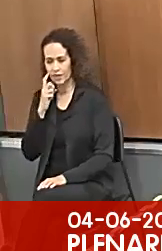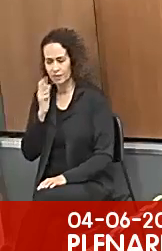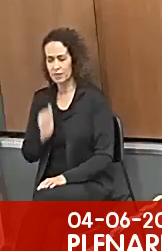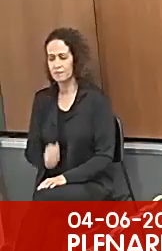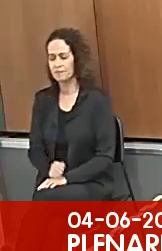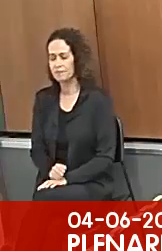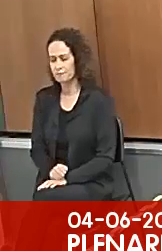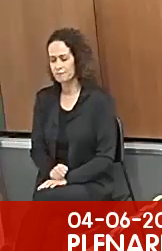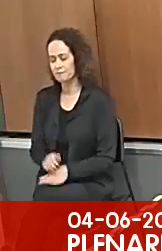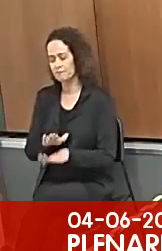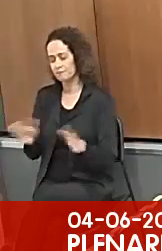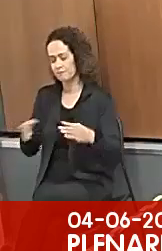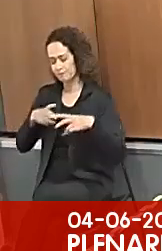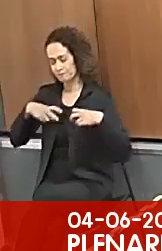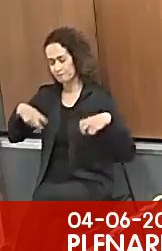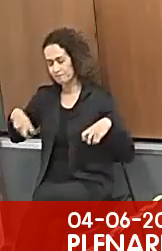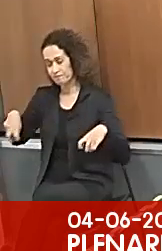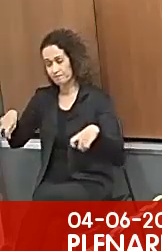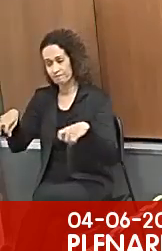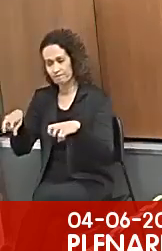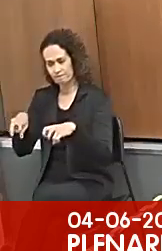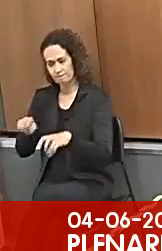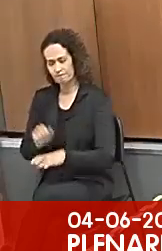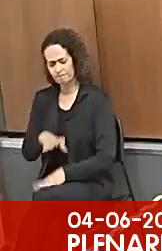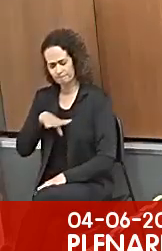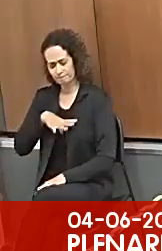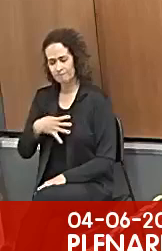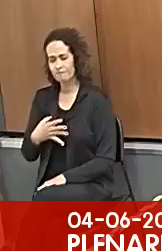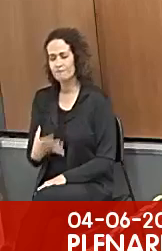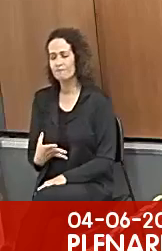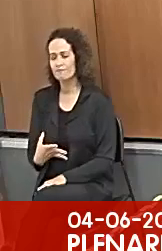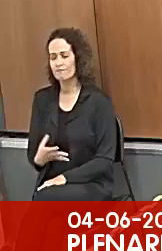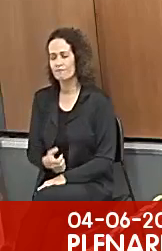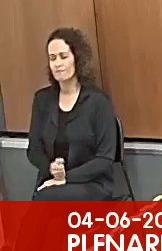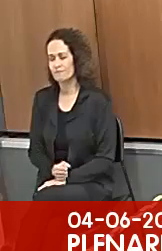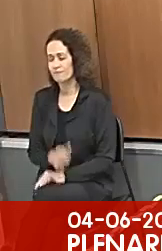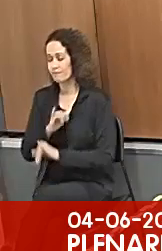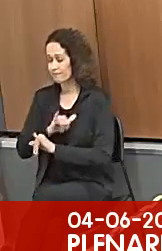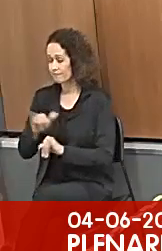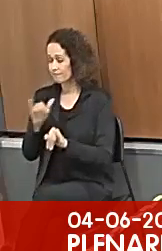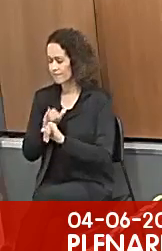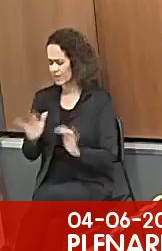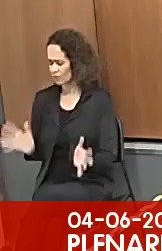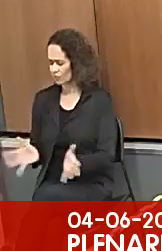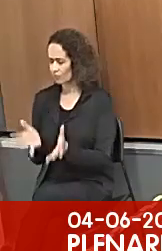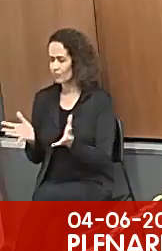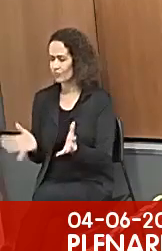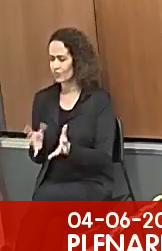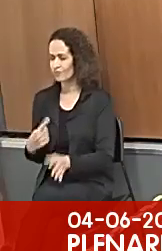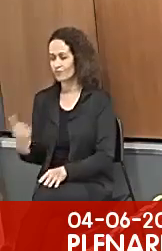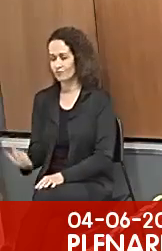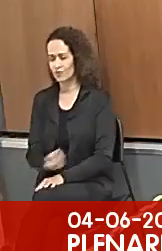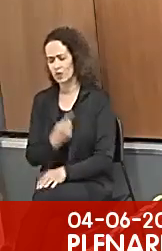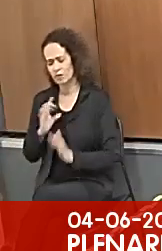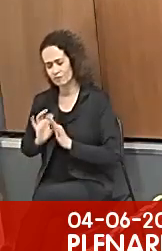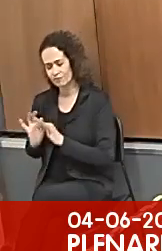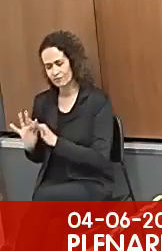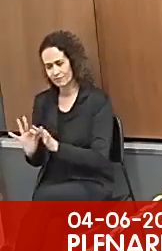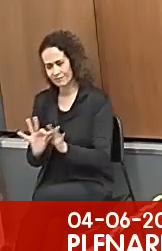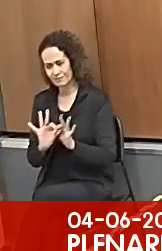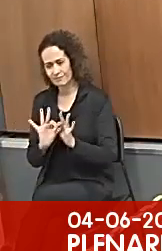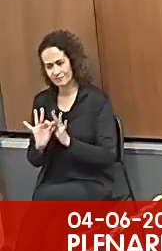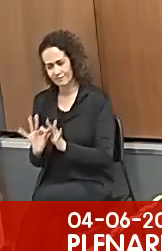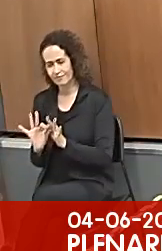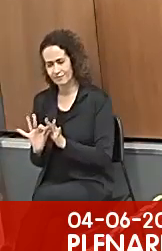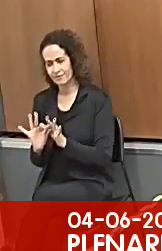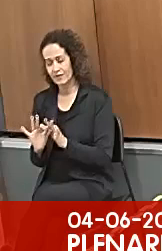aqui, que com muita disposição, eu digo mesmo com entusiasmo, nós nos unimos,